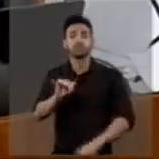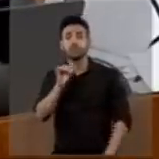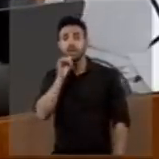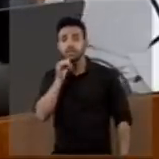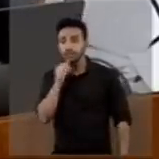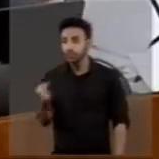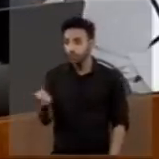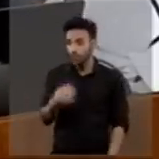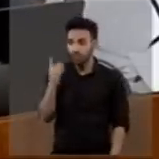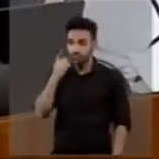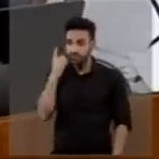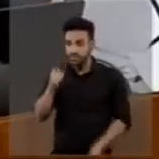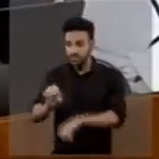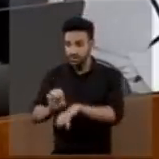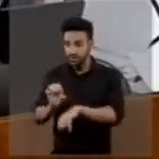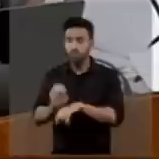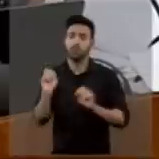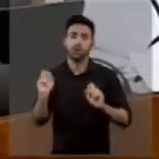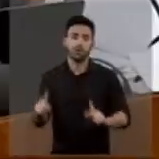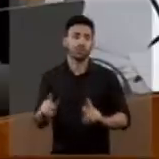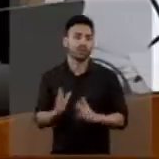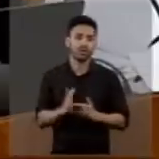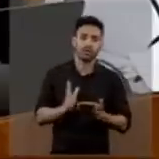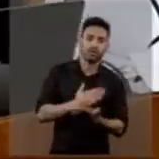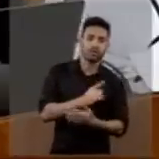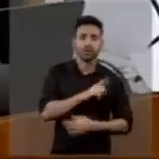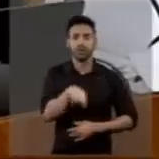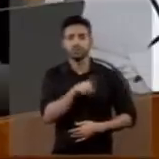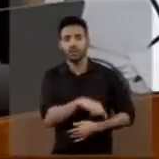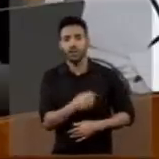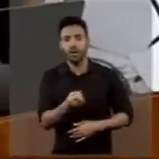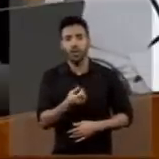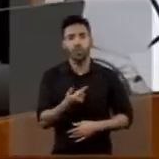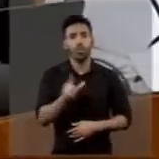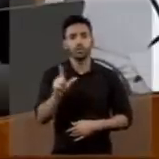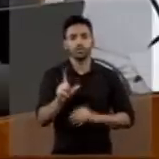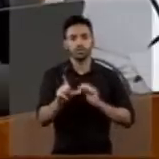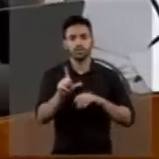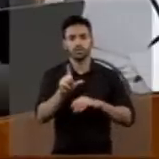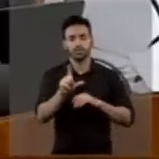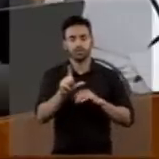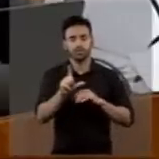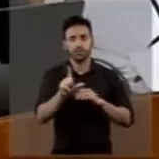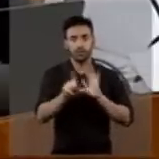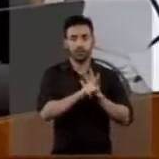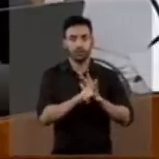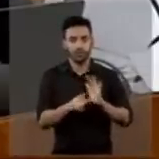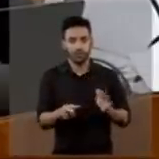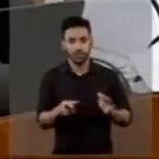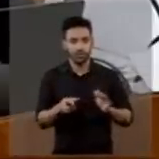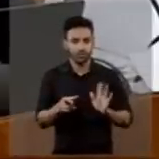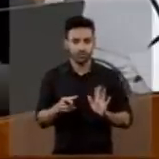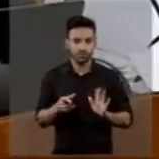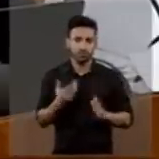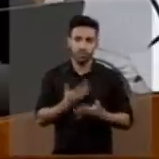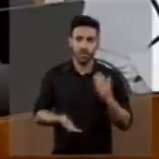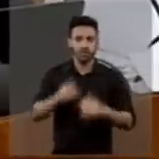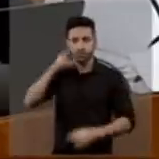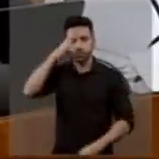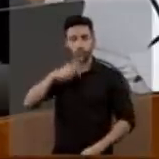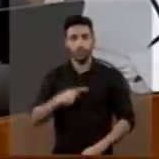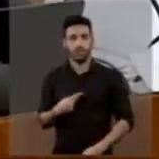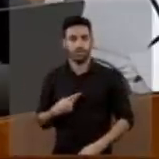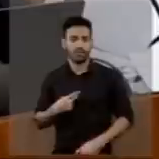da Assembleia acabou abrindo mão do que não lhe é permitido, a própria autonomia legislativa do Estado.